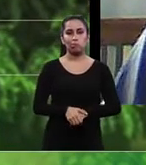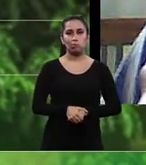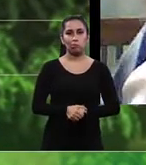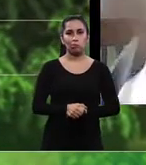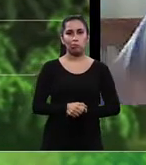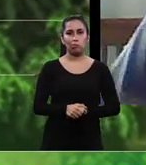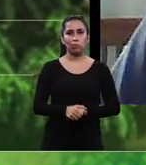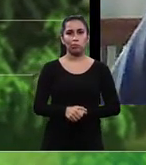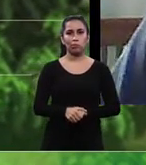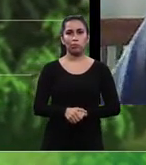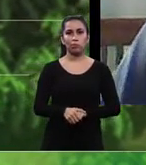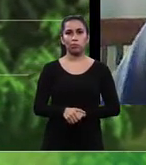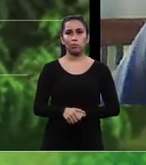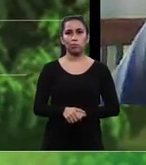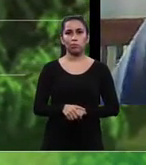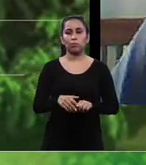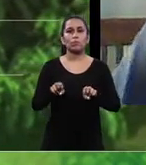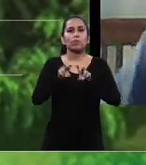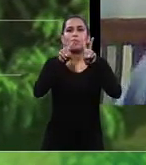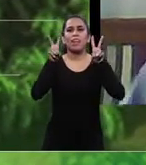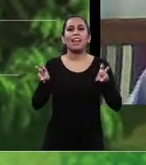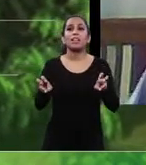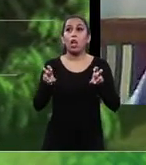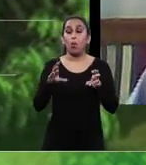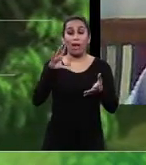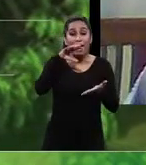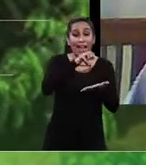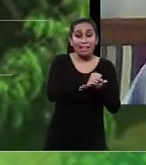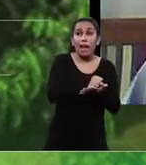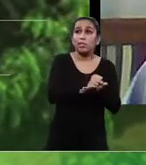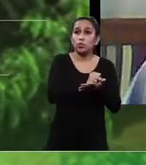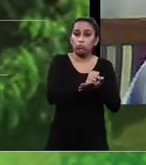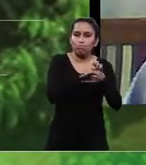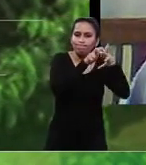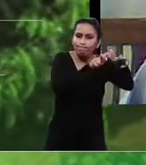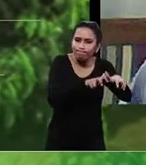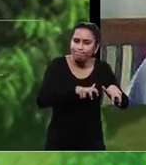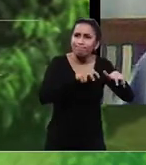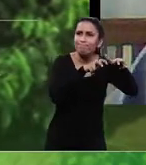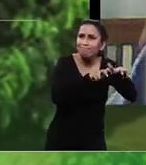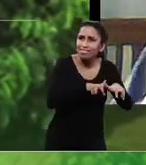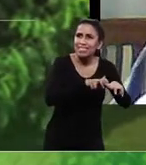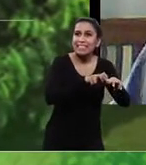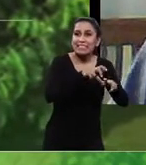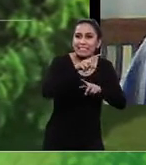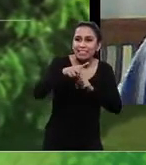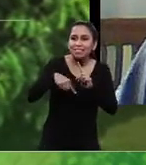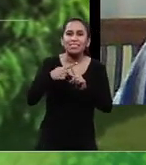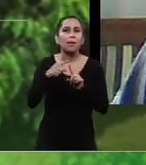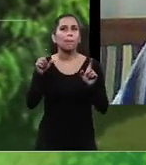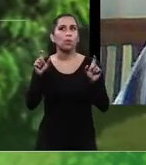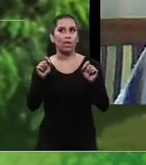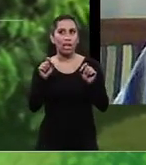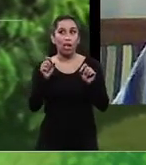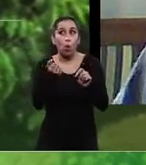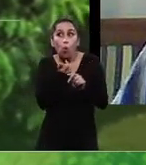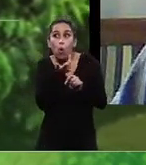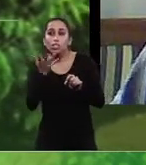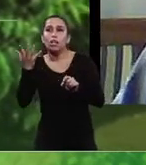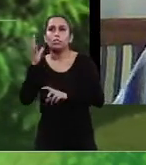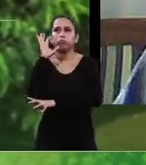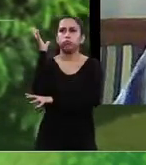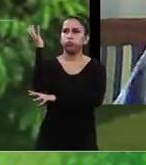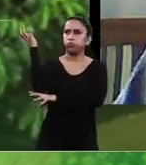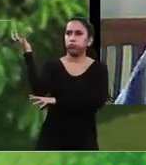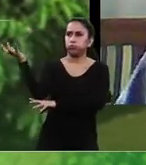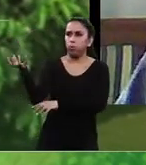Do cruzamento do cadastro ambiental rural com os índices de desmatamento. Se você pegar